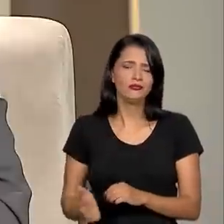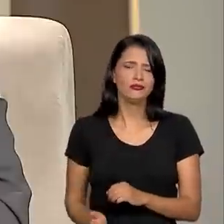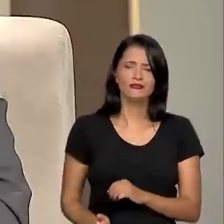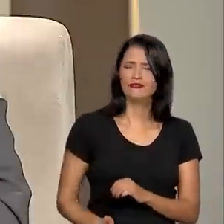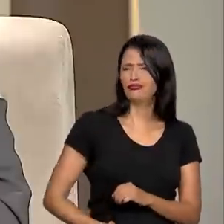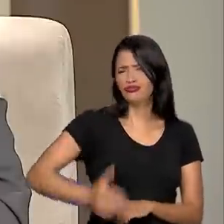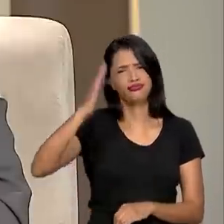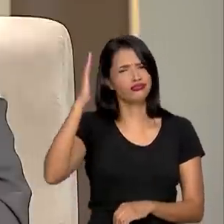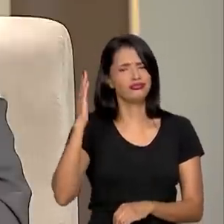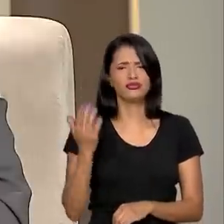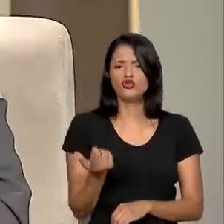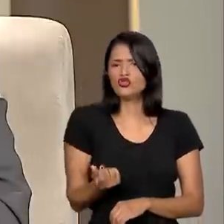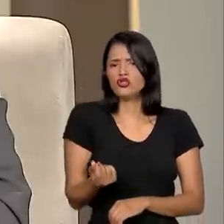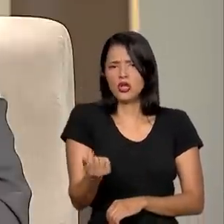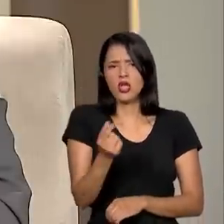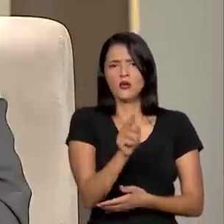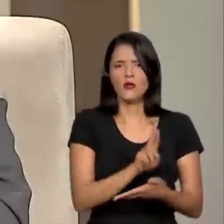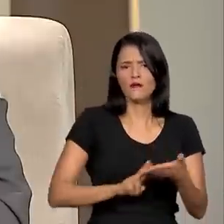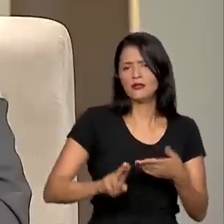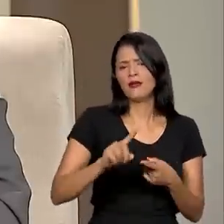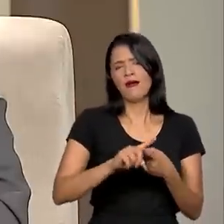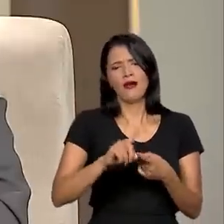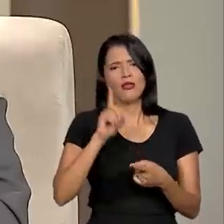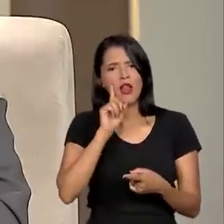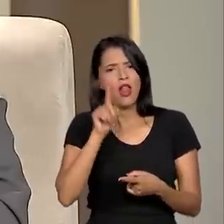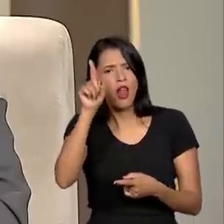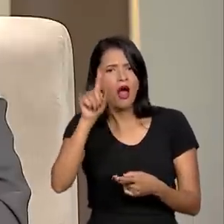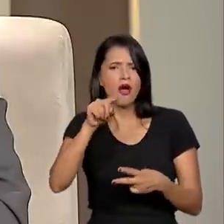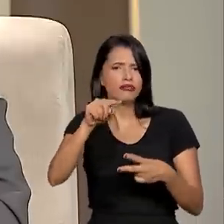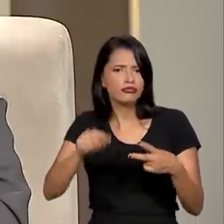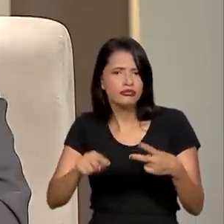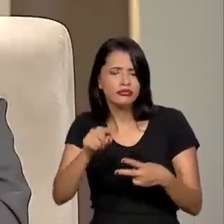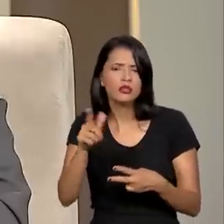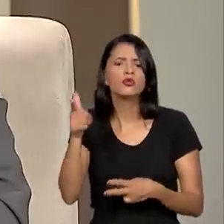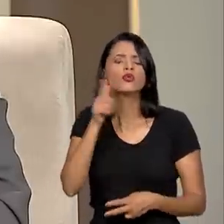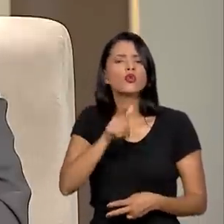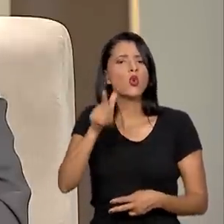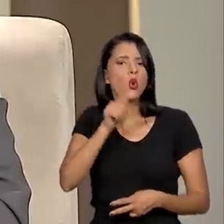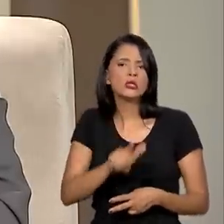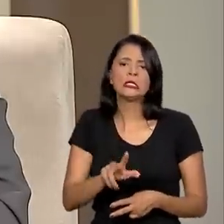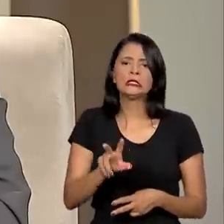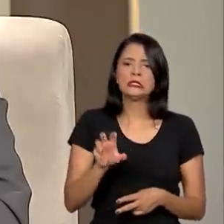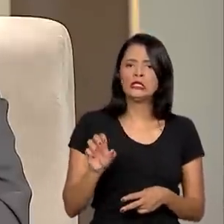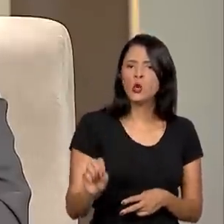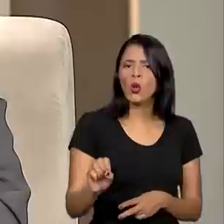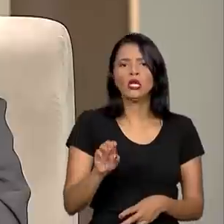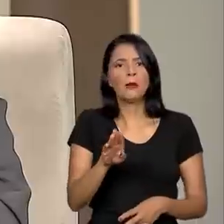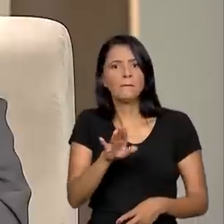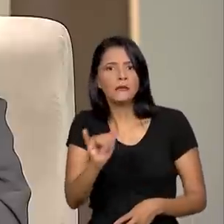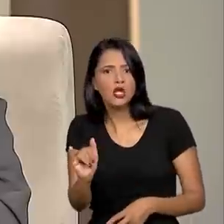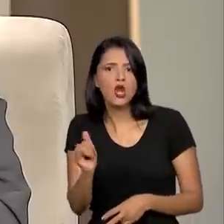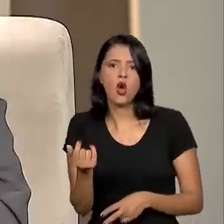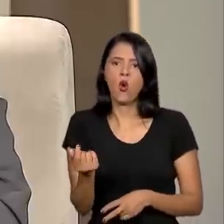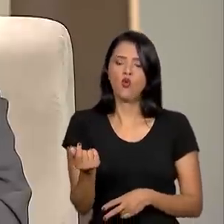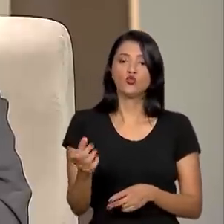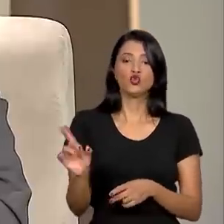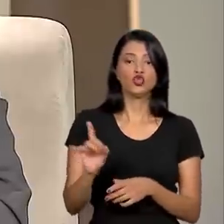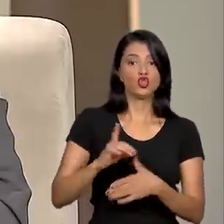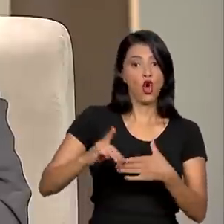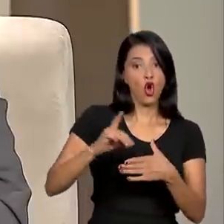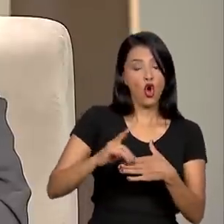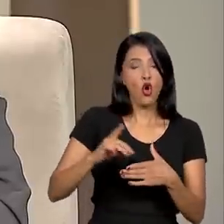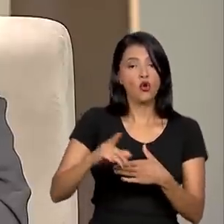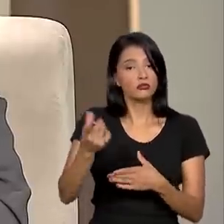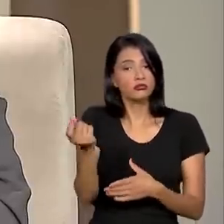dólares. Uma universidade como Yale ou Harvard chega a alcançar aí 50 bilhões de dólares de fundo patrimonial. E